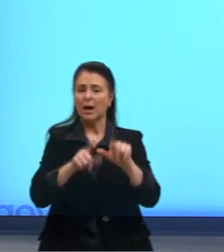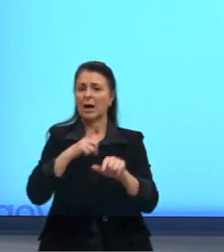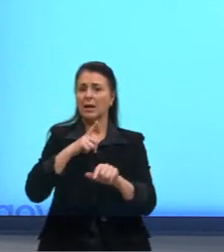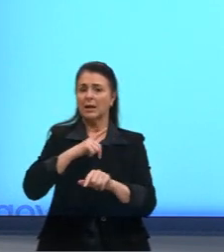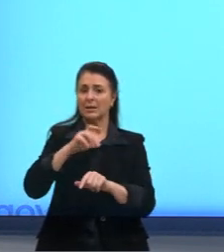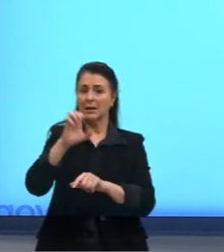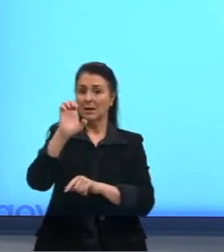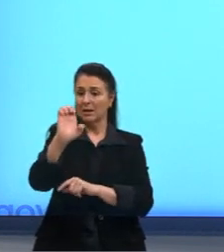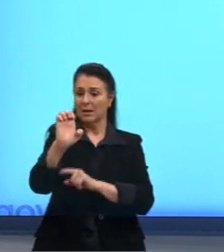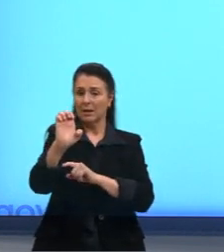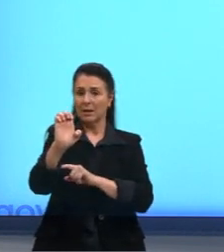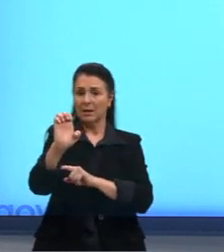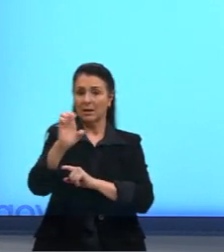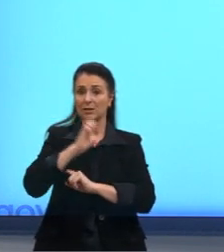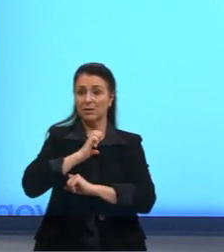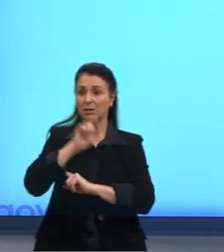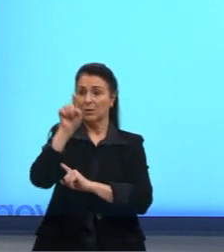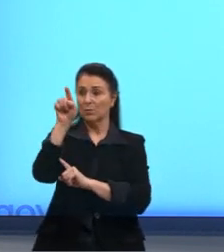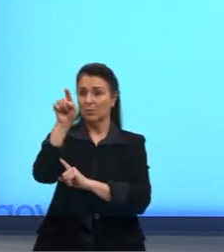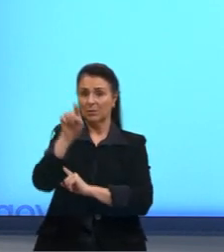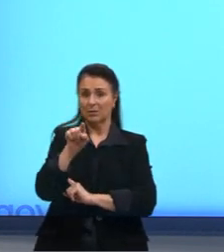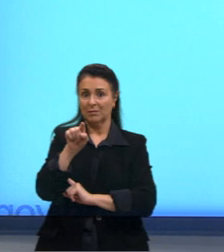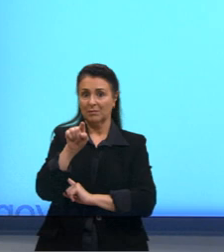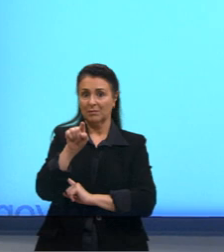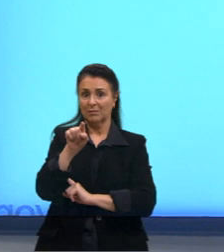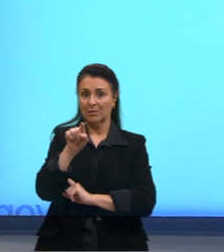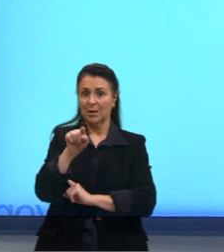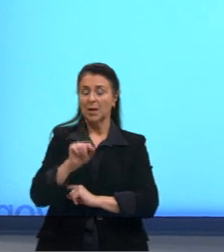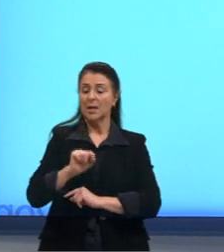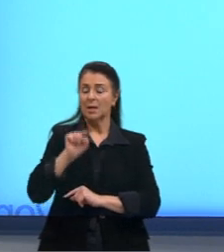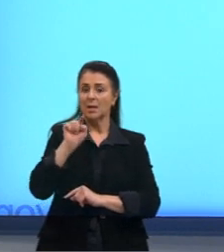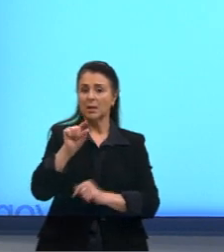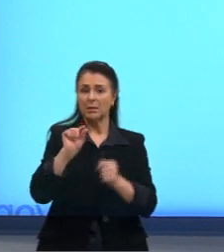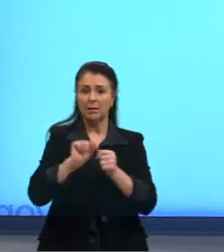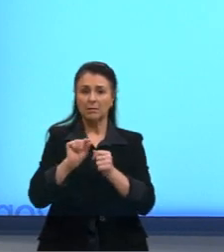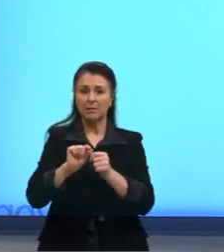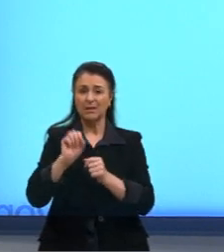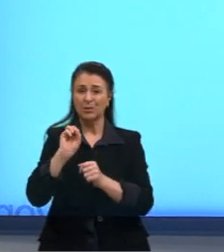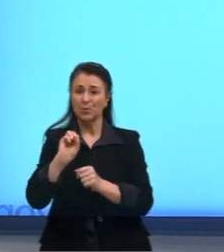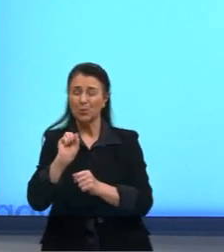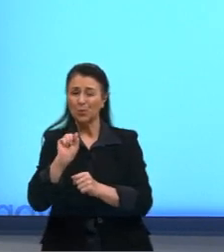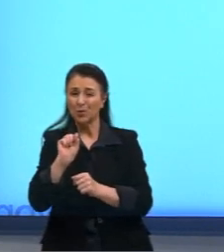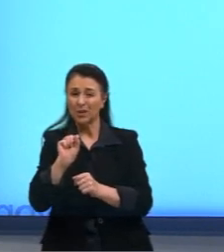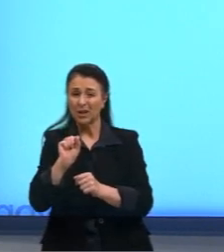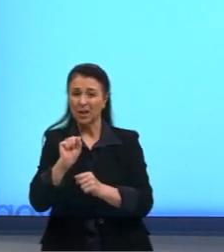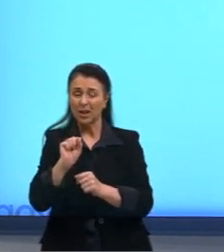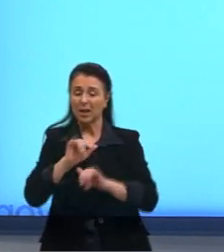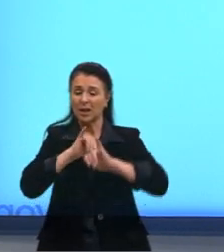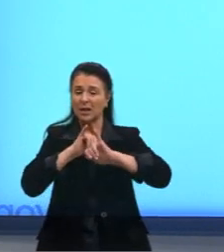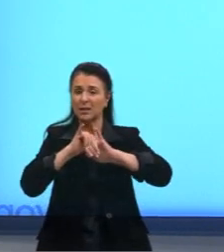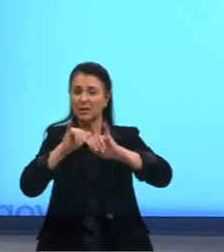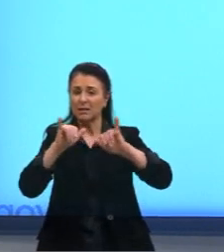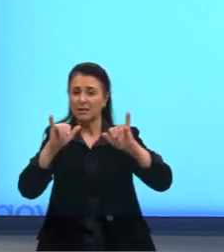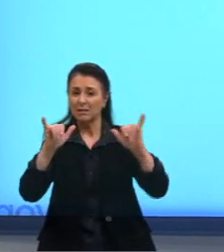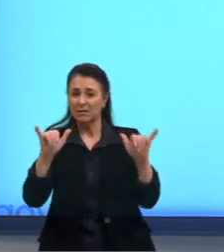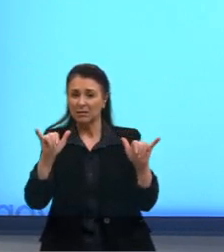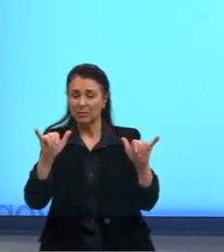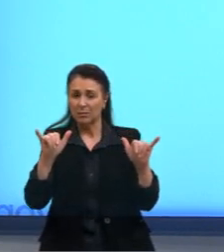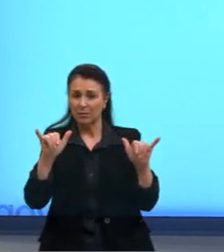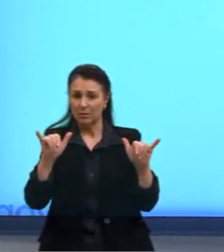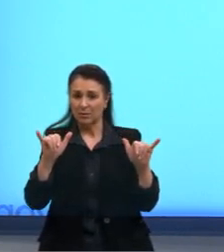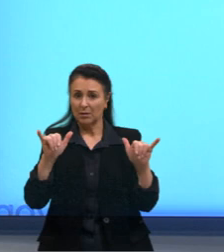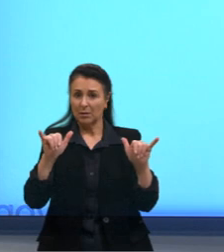e ó e aqui ele tá fazendo Exatamente Essa jogada de dizer que